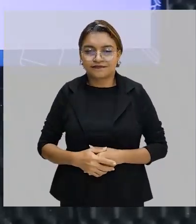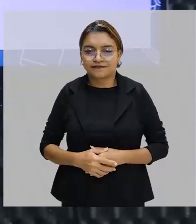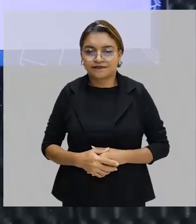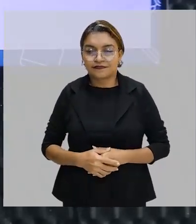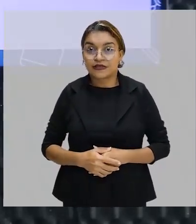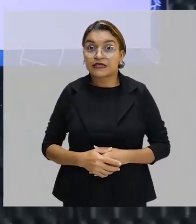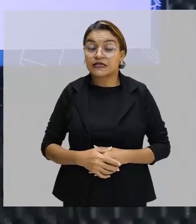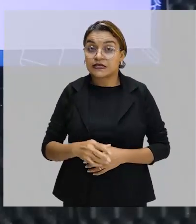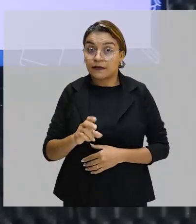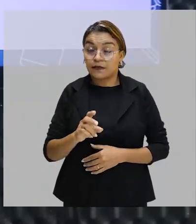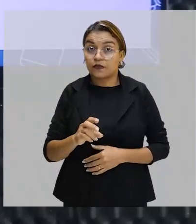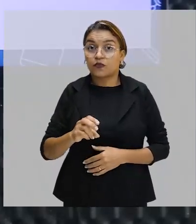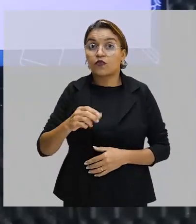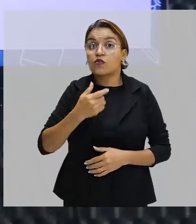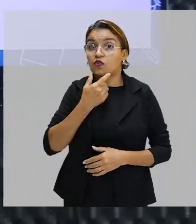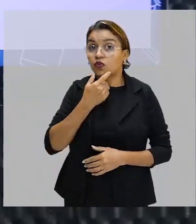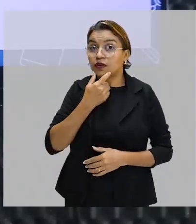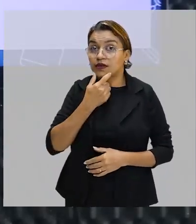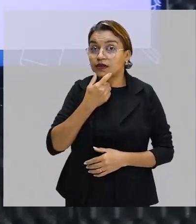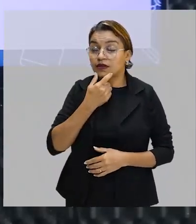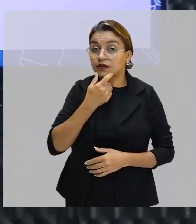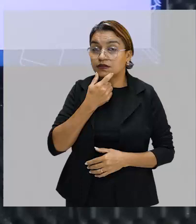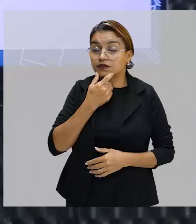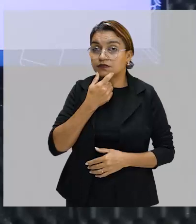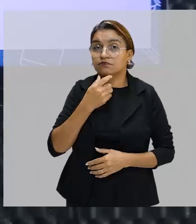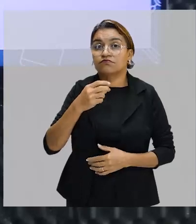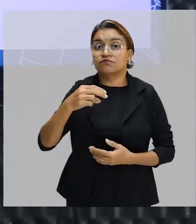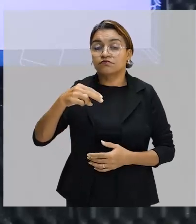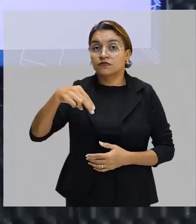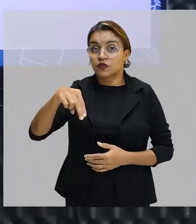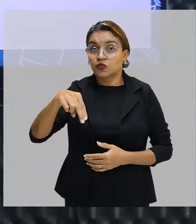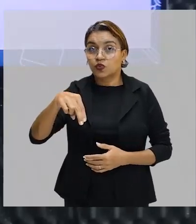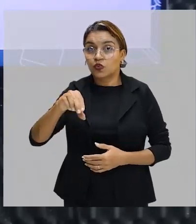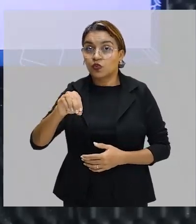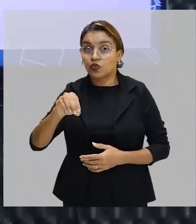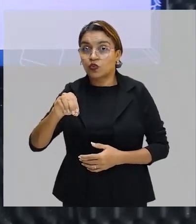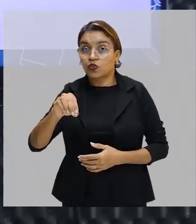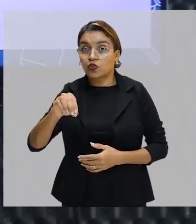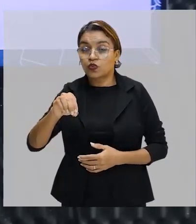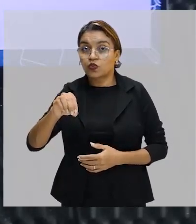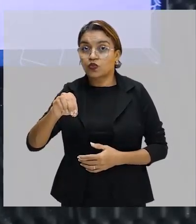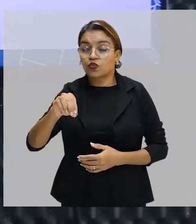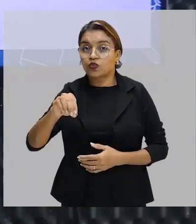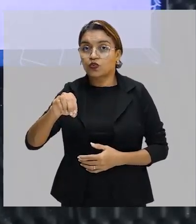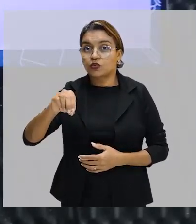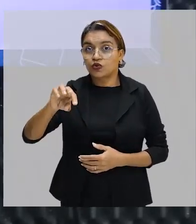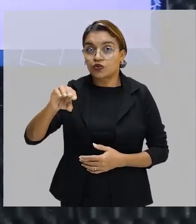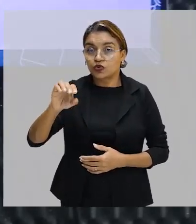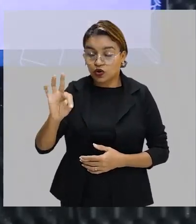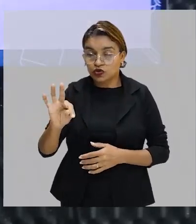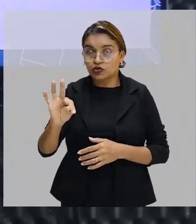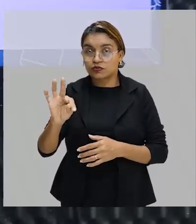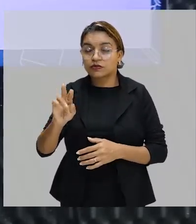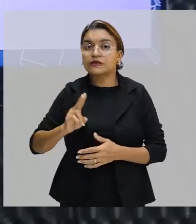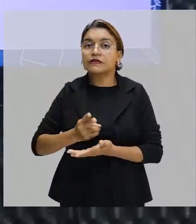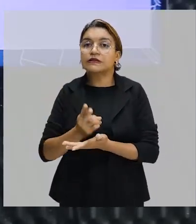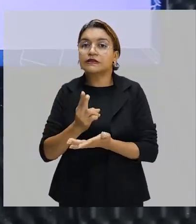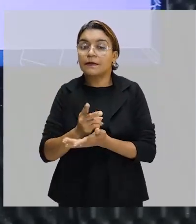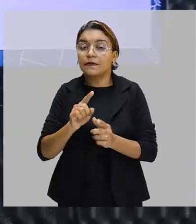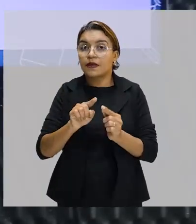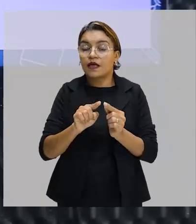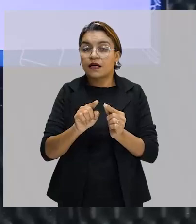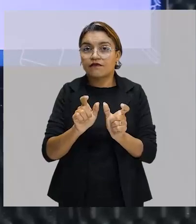vem depois do verbo. E é muito importante isso, pessoal, porque como existem as contrações, eu só